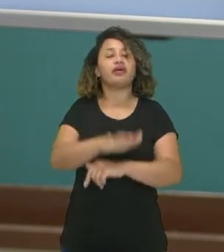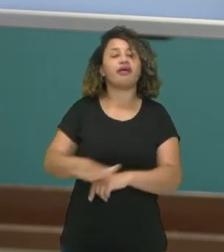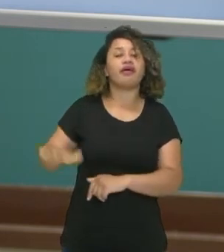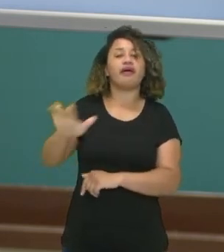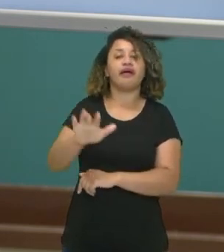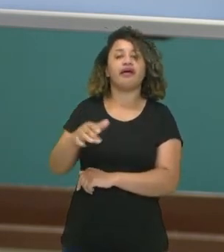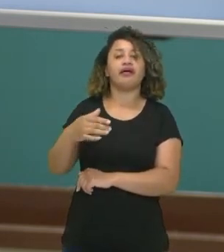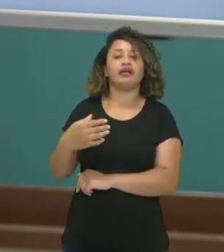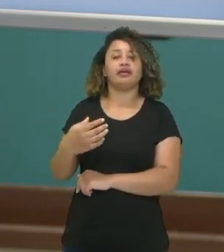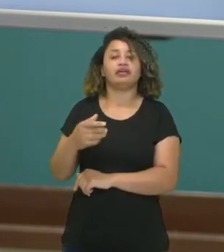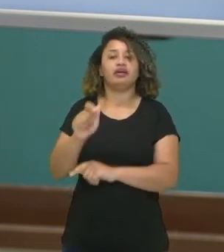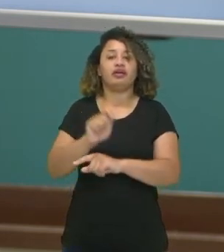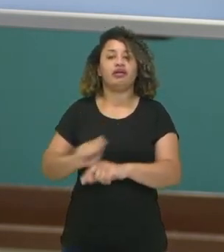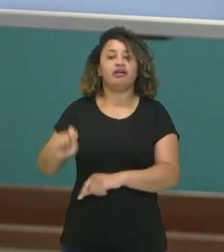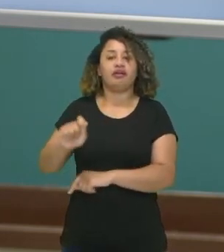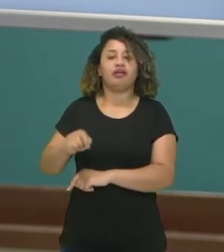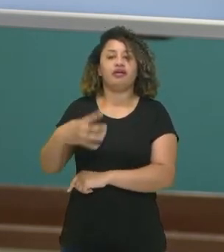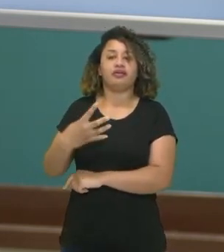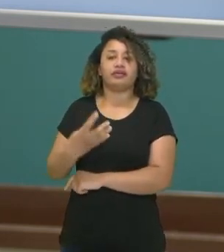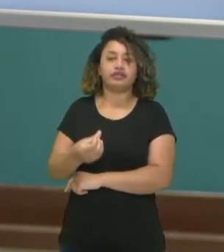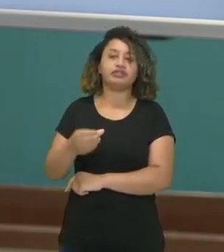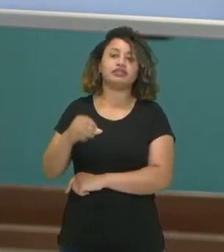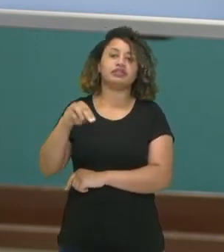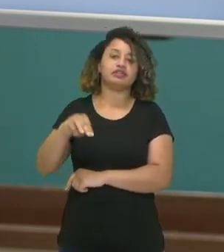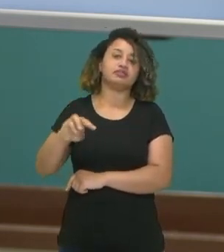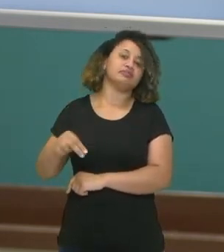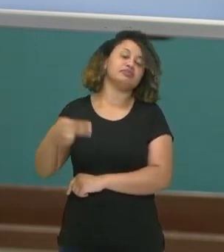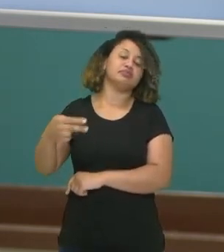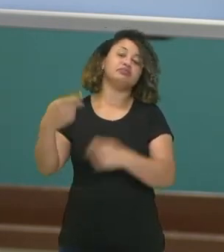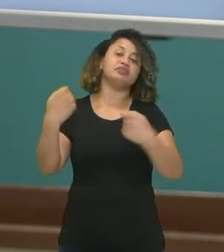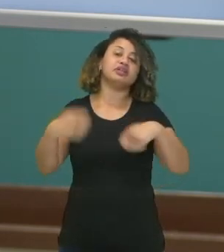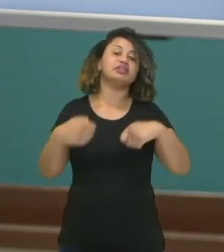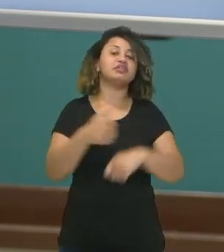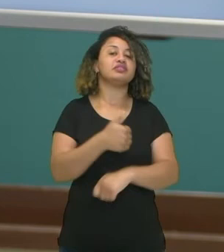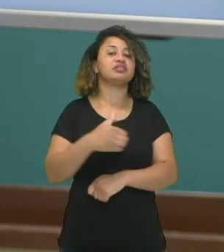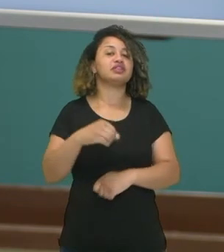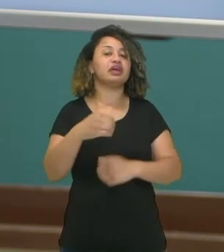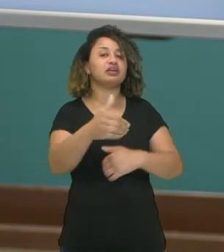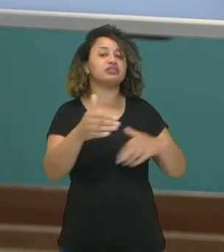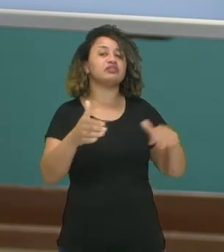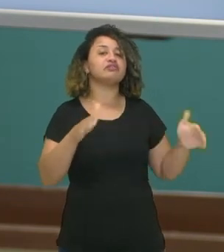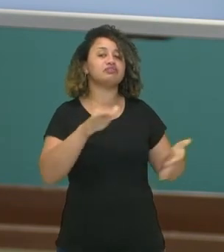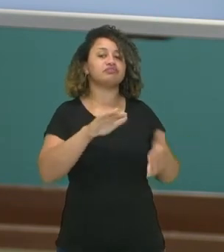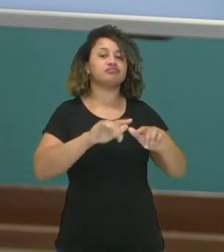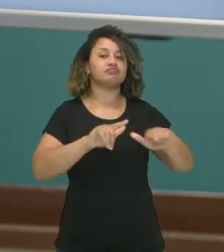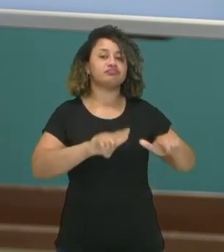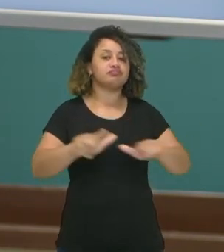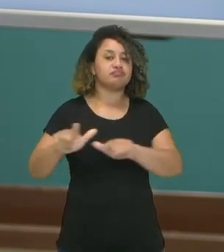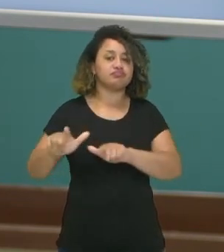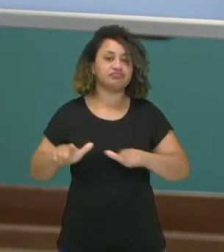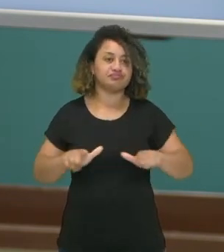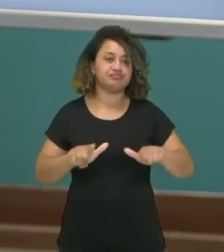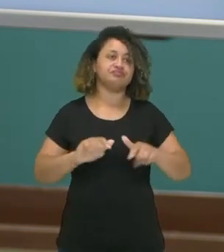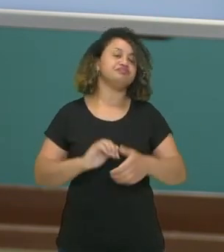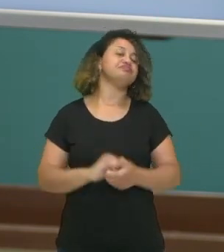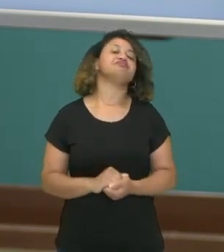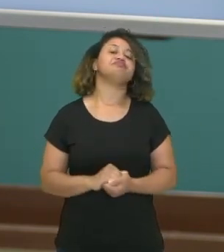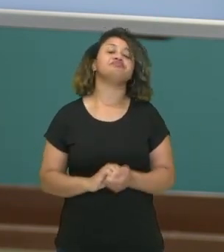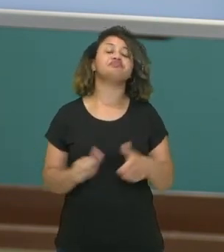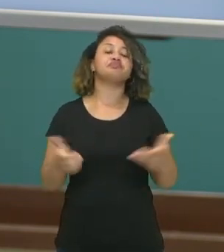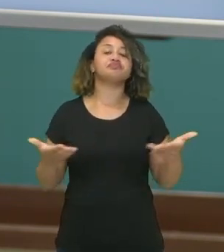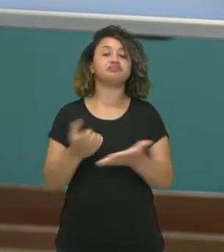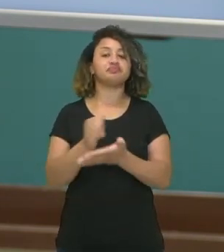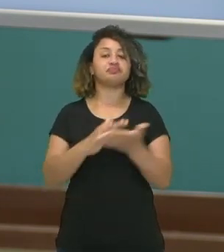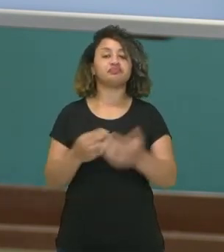de 46 metros quadrados, eu vou precisar de 10 caixas, ok?